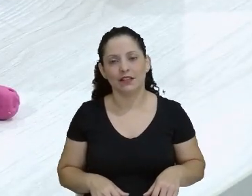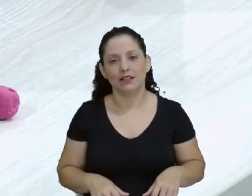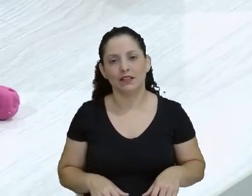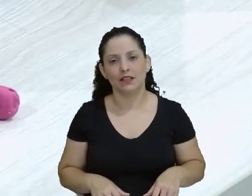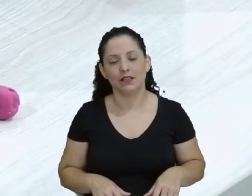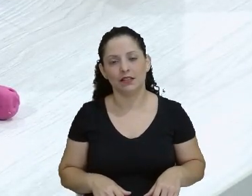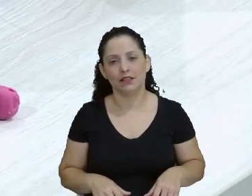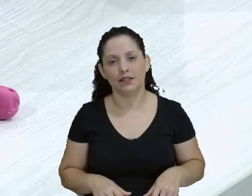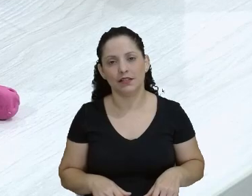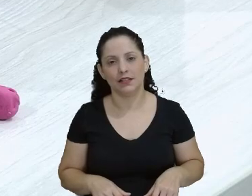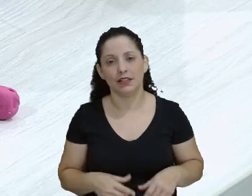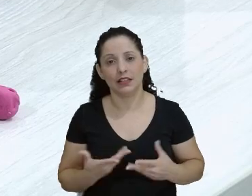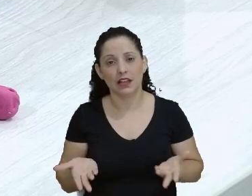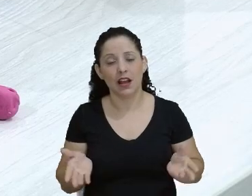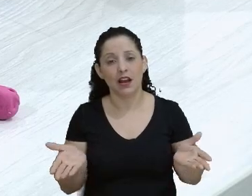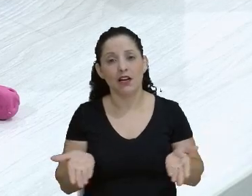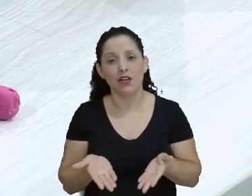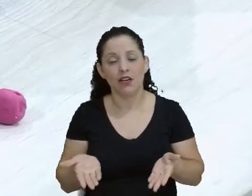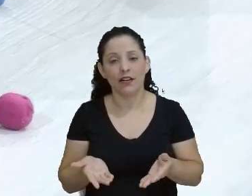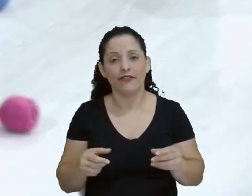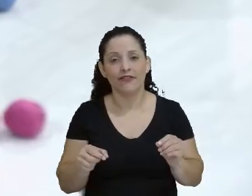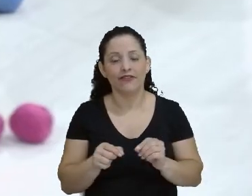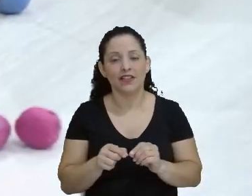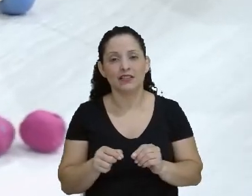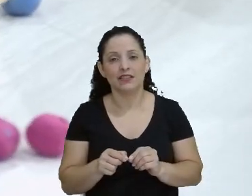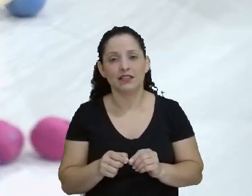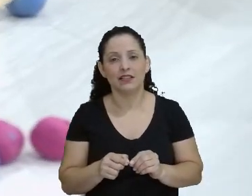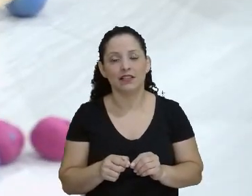também, para fazer